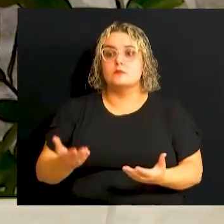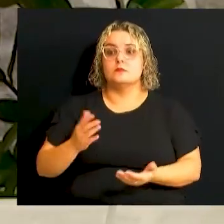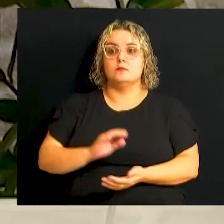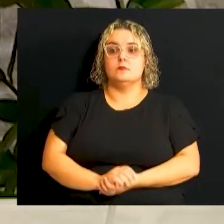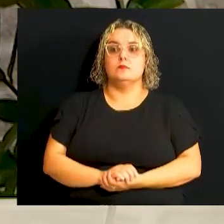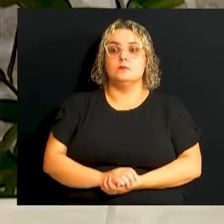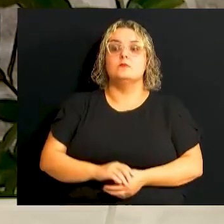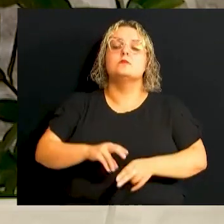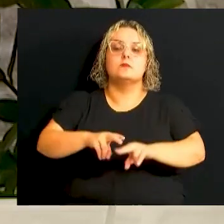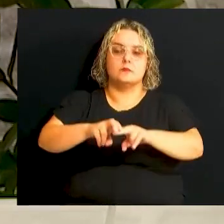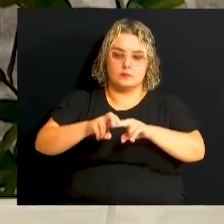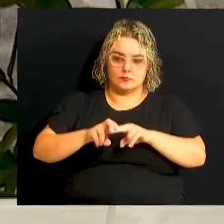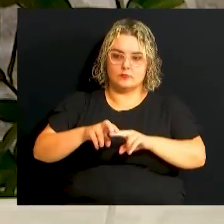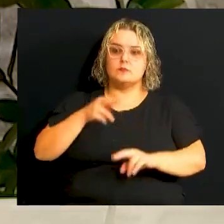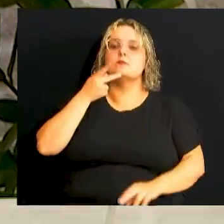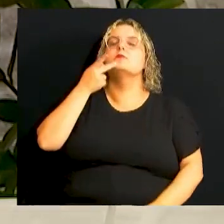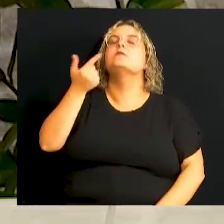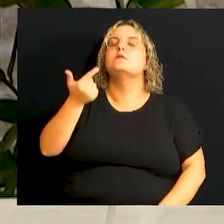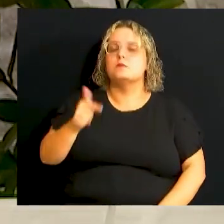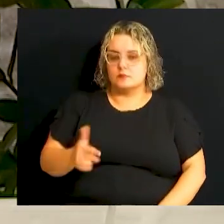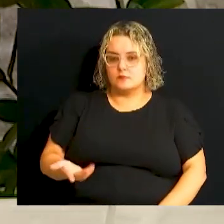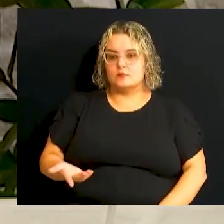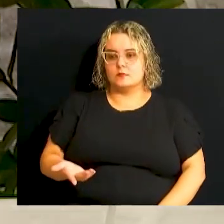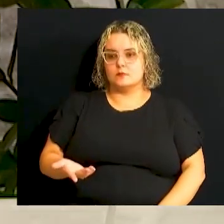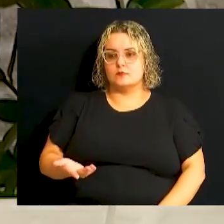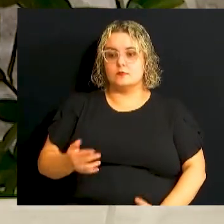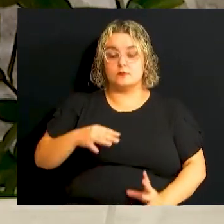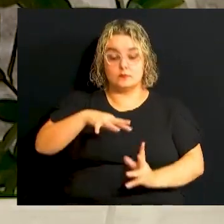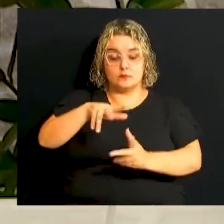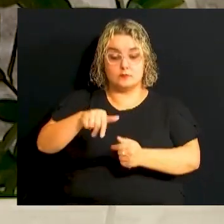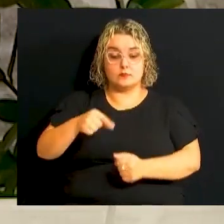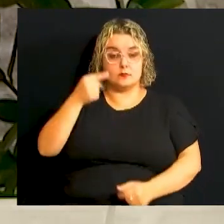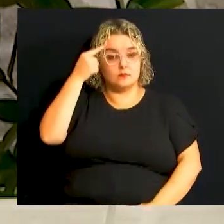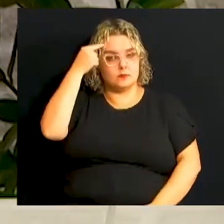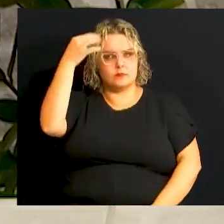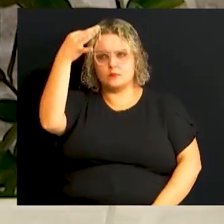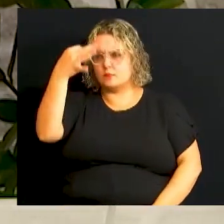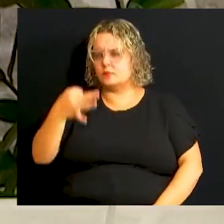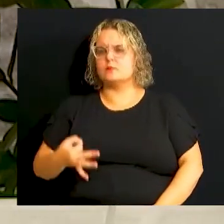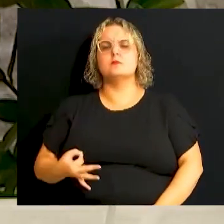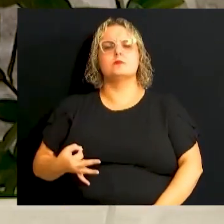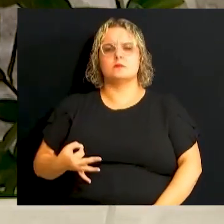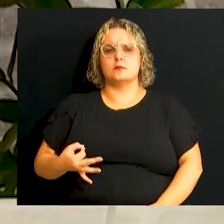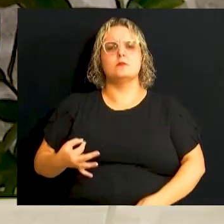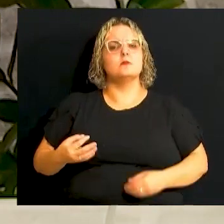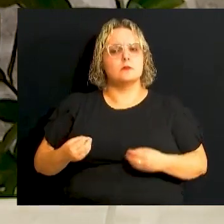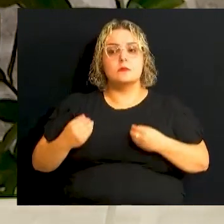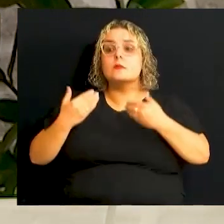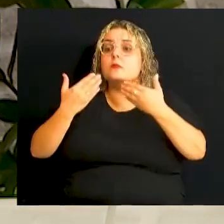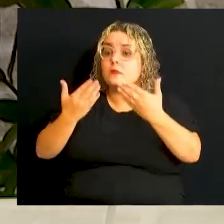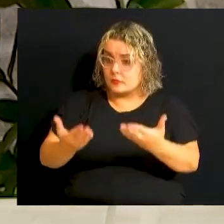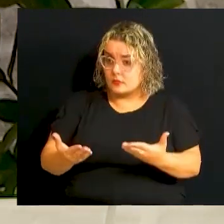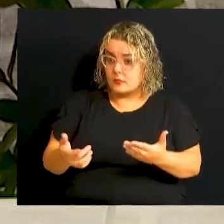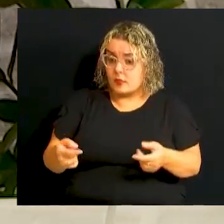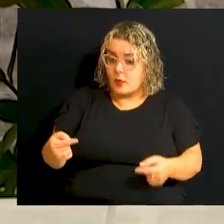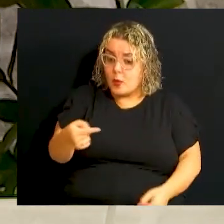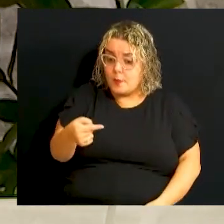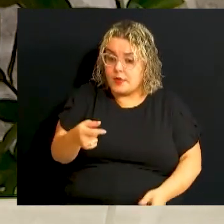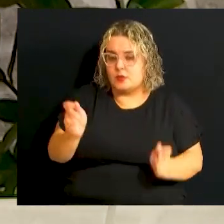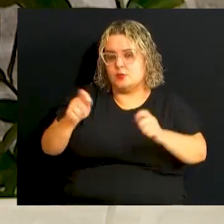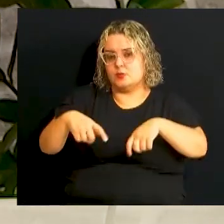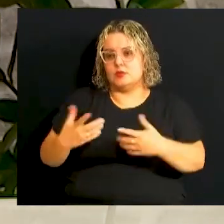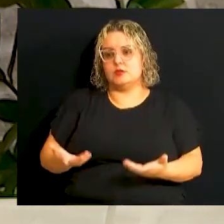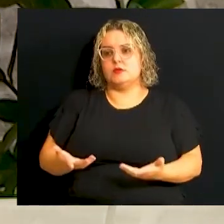oferece a ela. Por isso, eu reforço aqui, o mundo ideal é você oferecer o